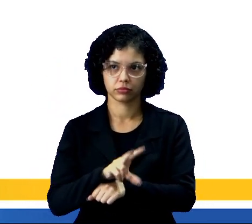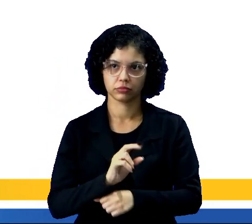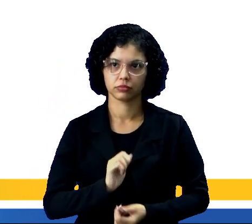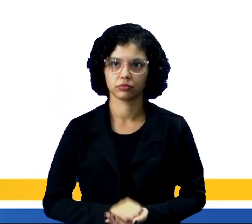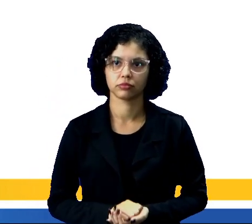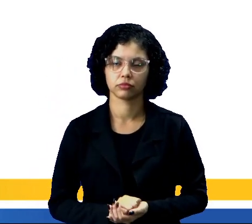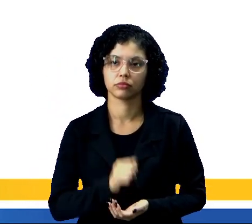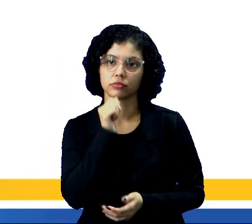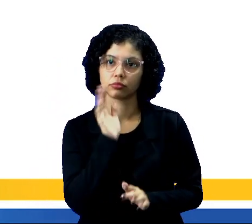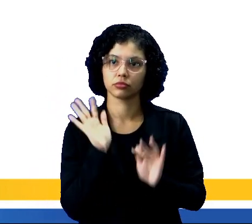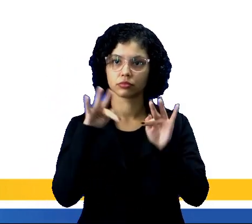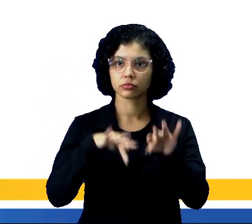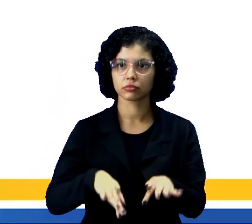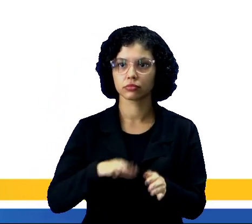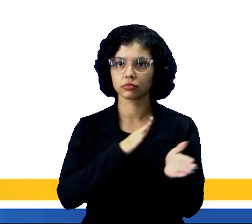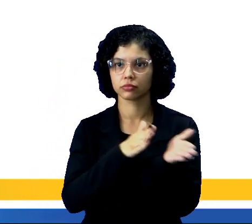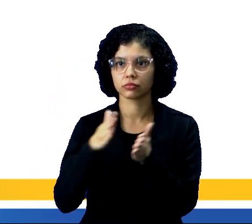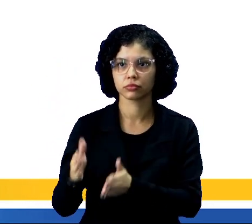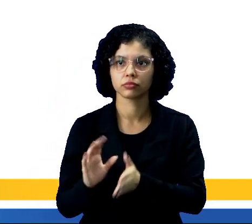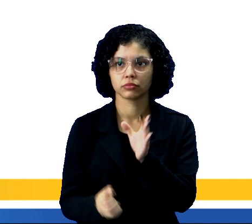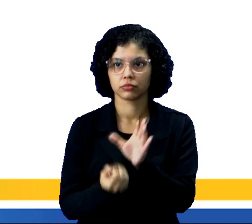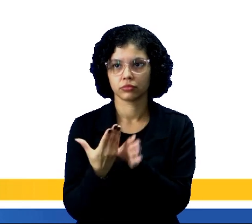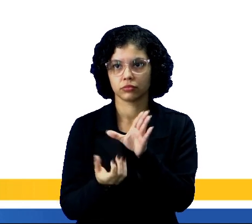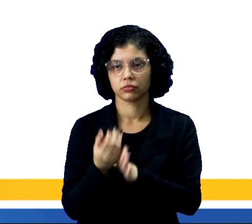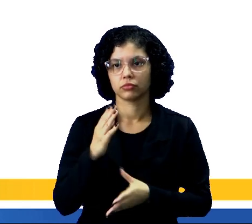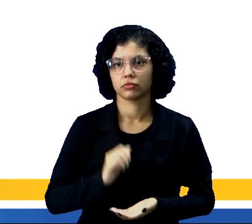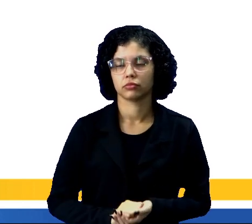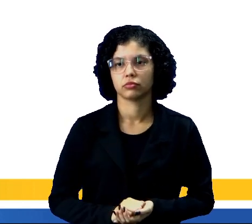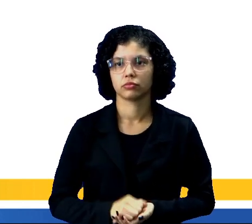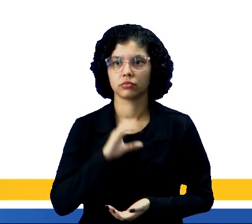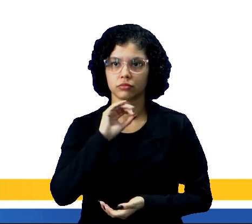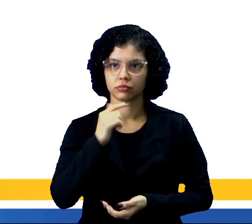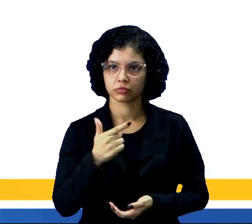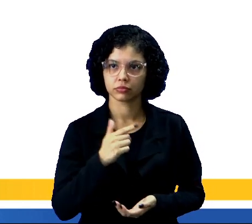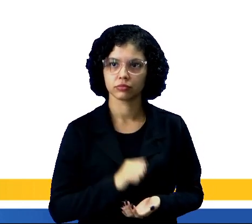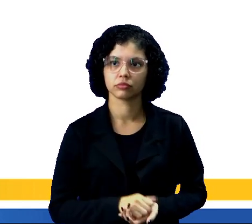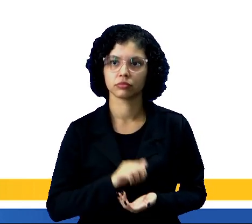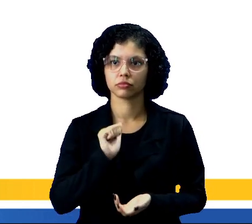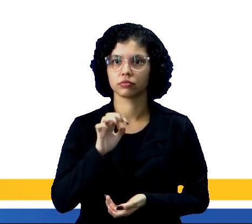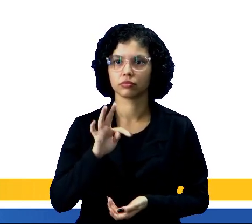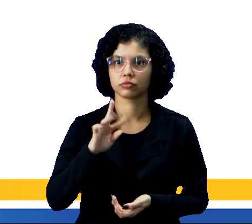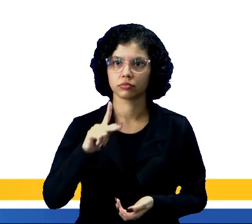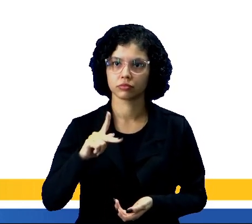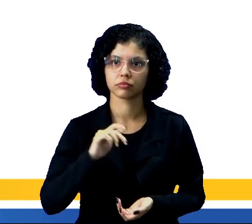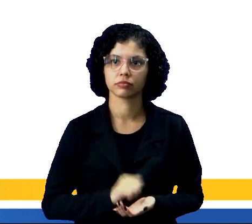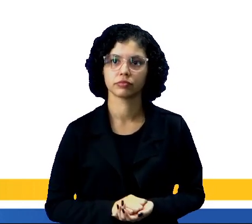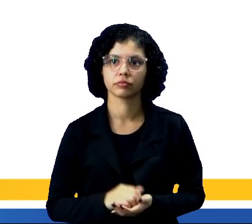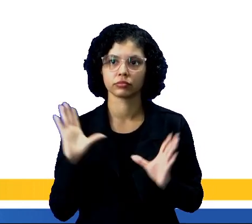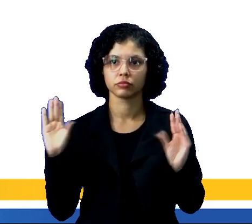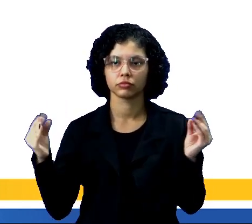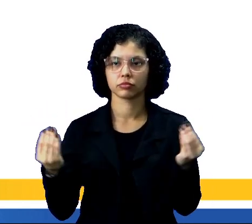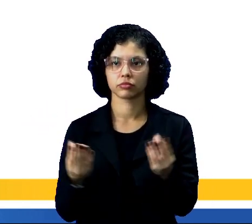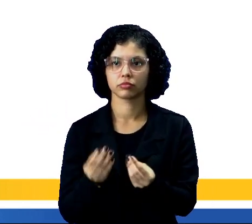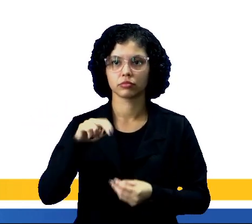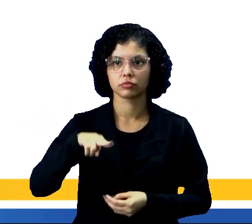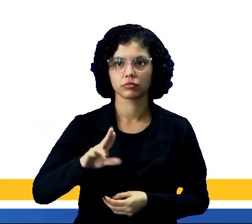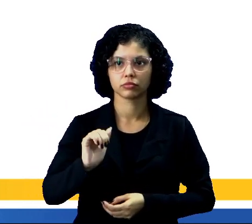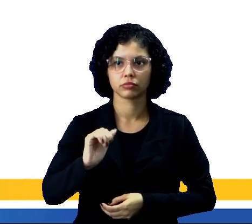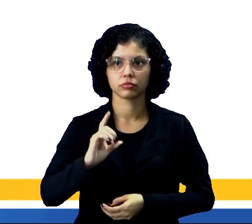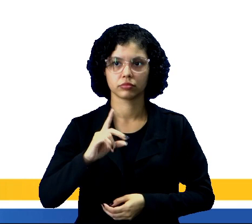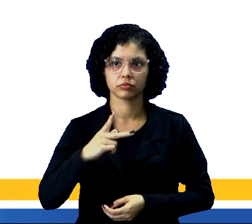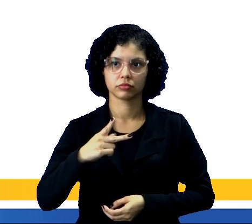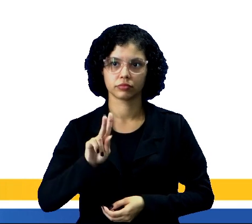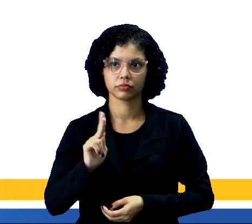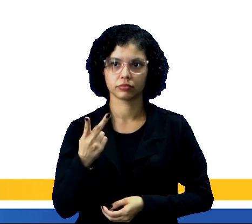mecânica. Ao final dessa fase são produzidos o oxigênio, o ATP, que é a energia, a